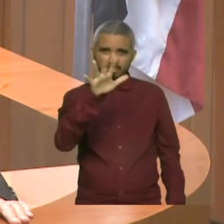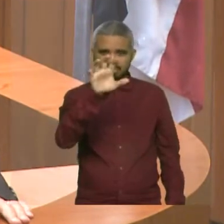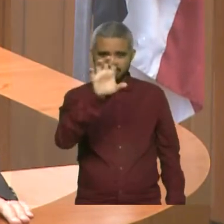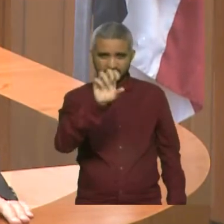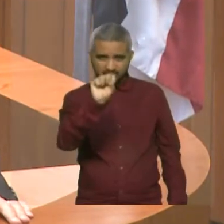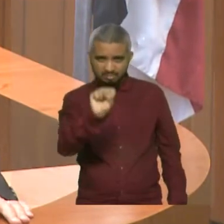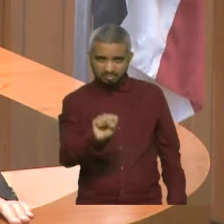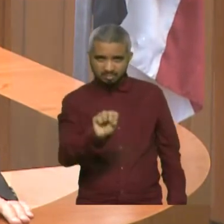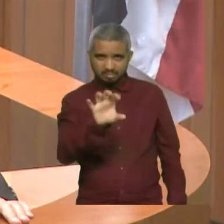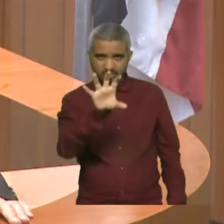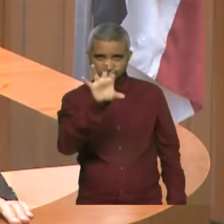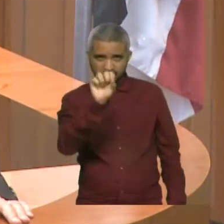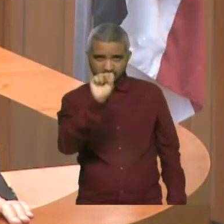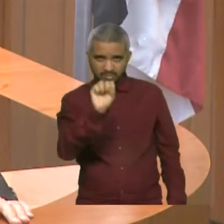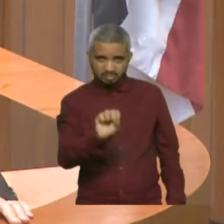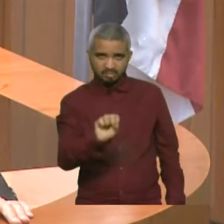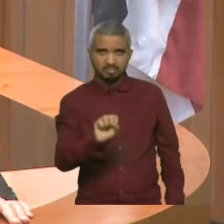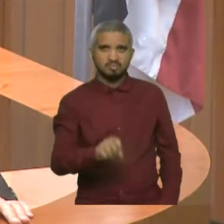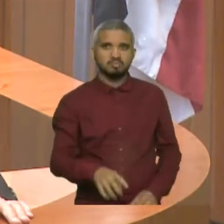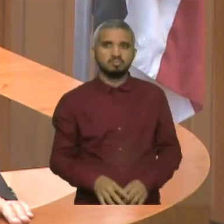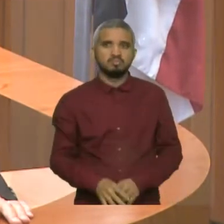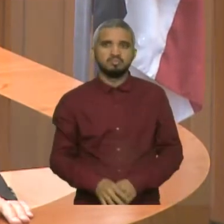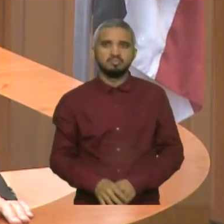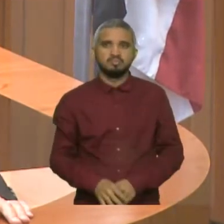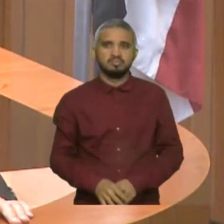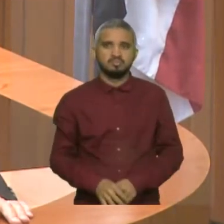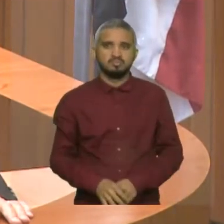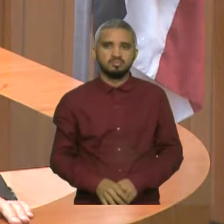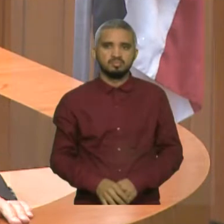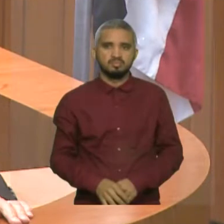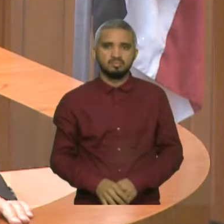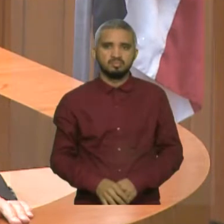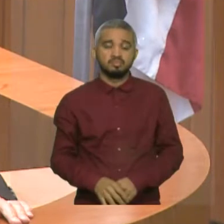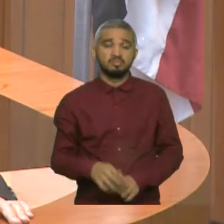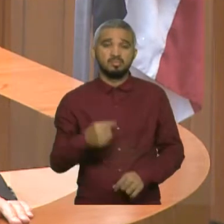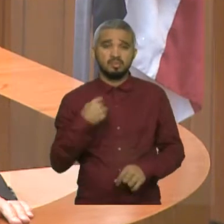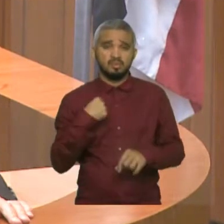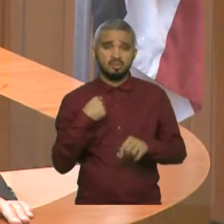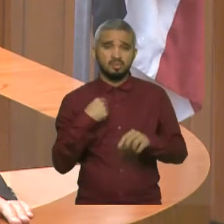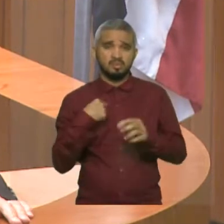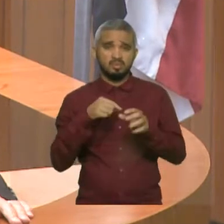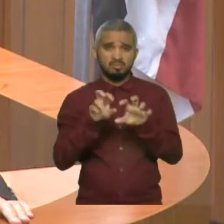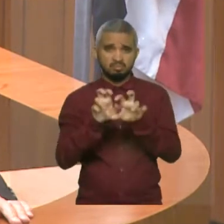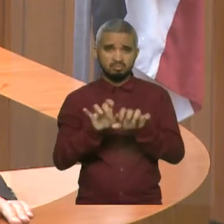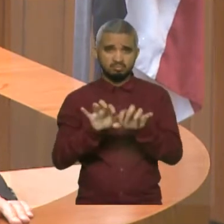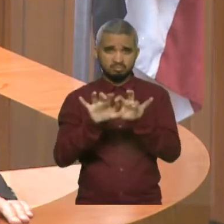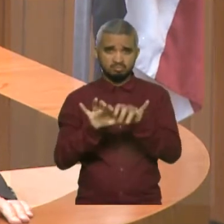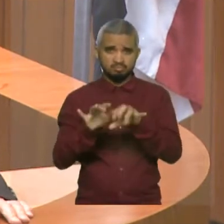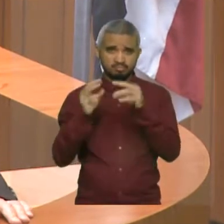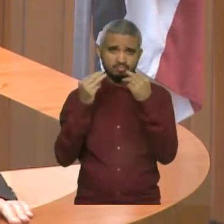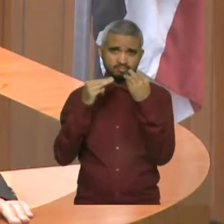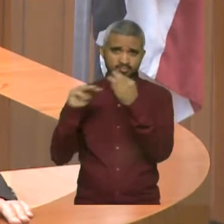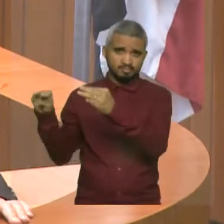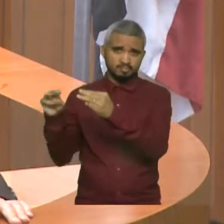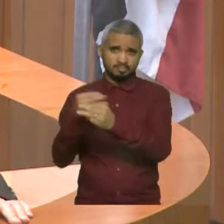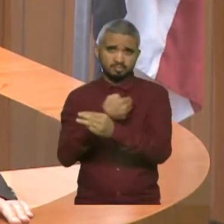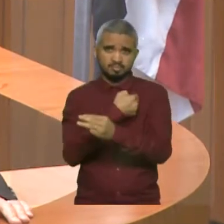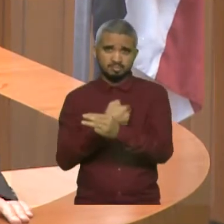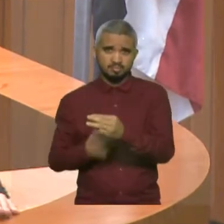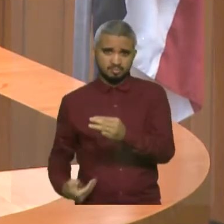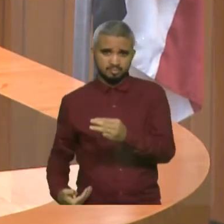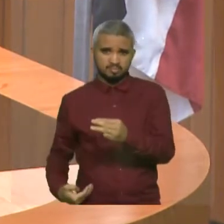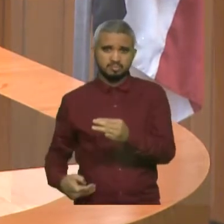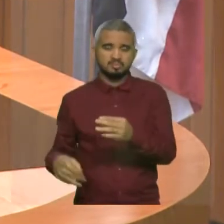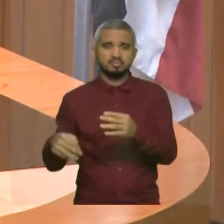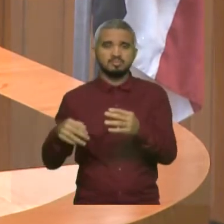ao governo do estado do Maranhão, quero ler aqui para vossas excelências, que depois de ouvido a mesa,